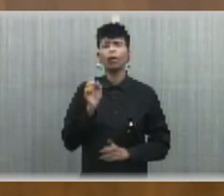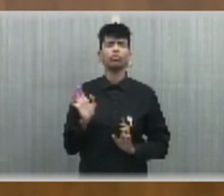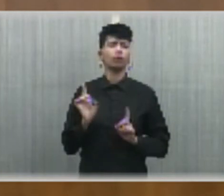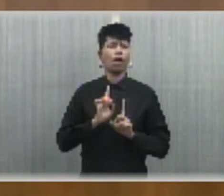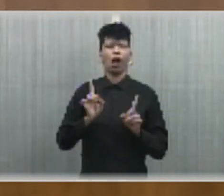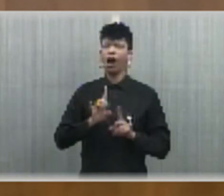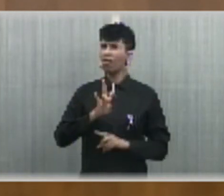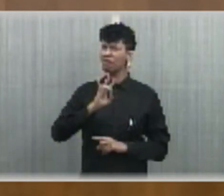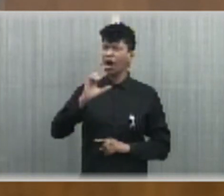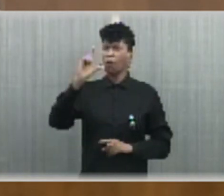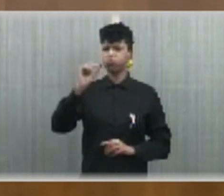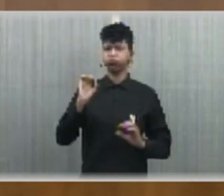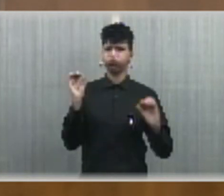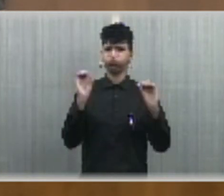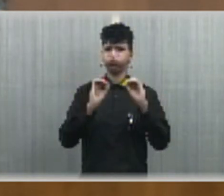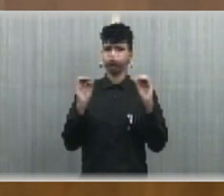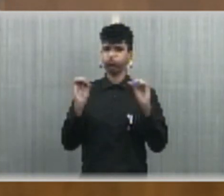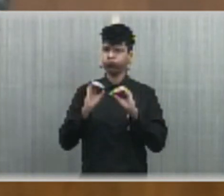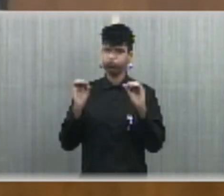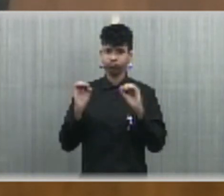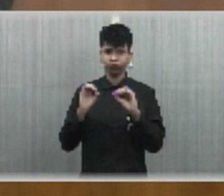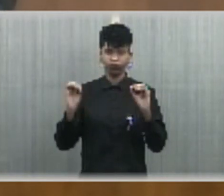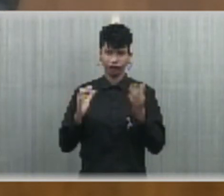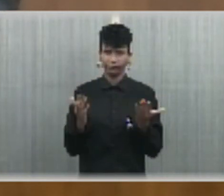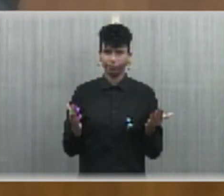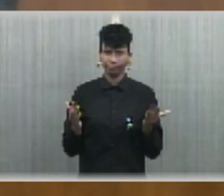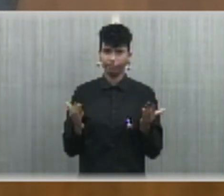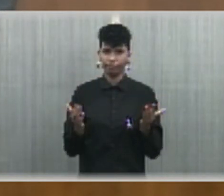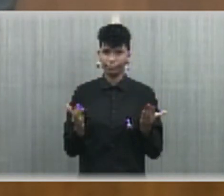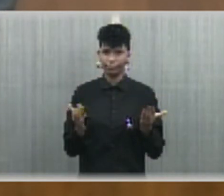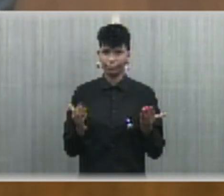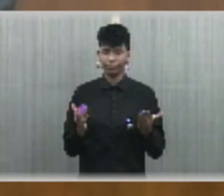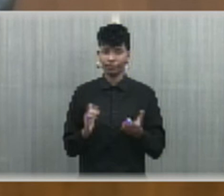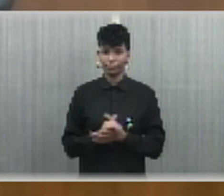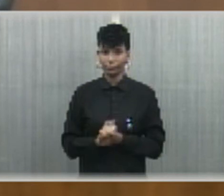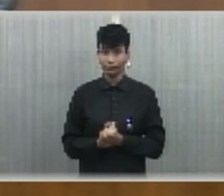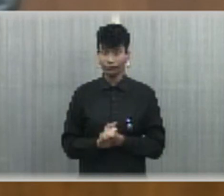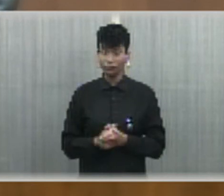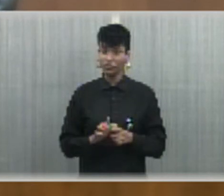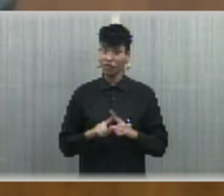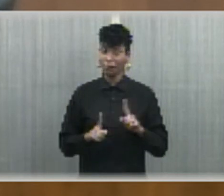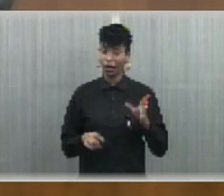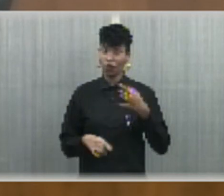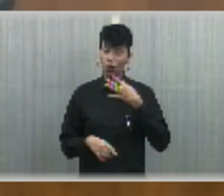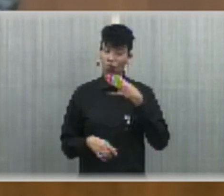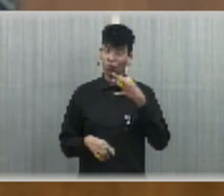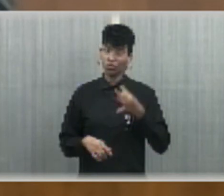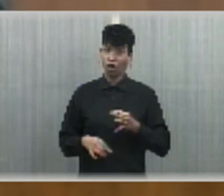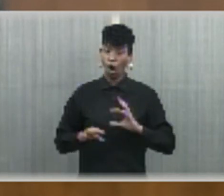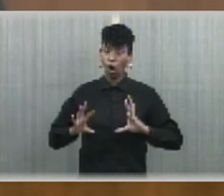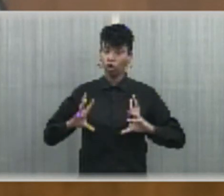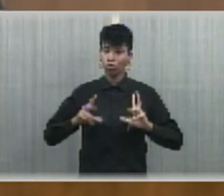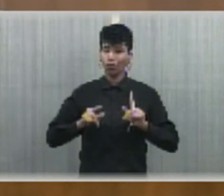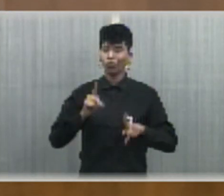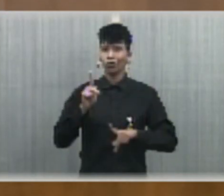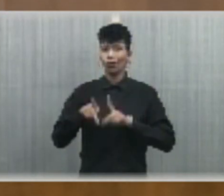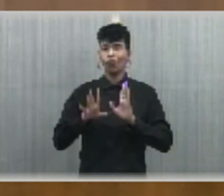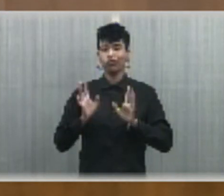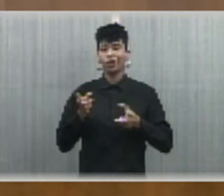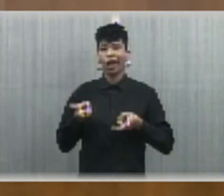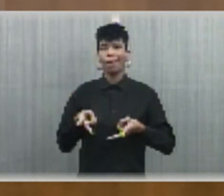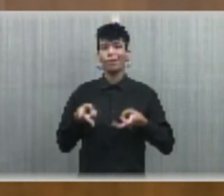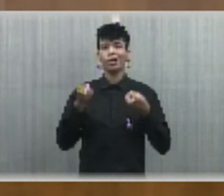vai reduzir nada. Não vai reduzir nada. E certamente, com certeza, todo consumidor já está